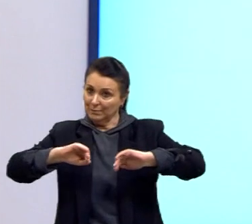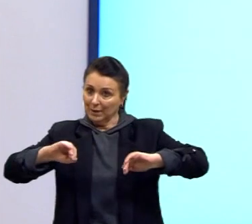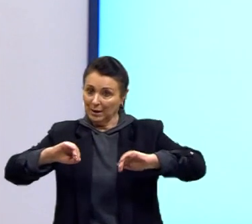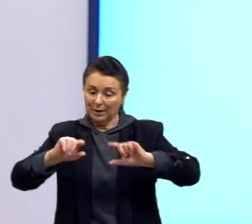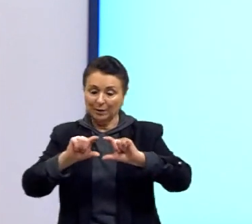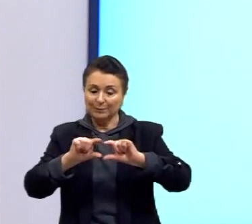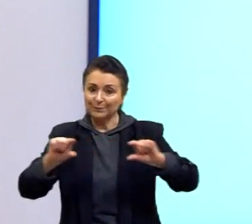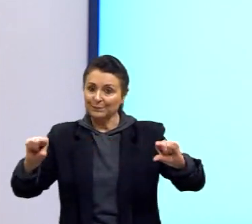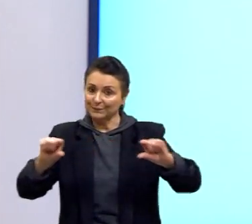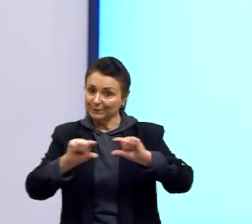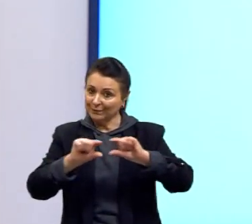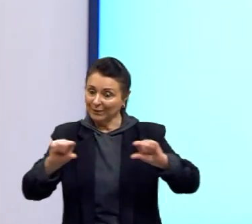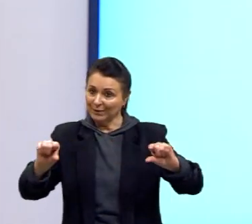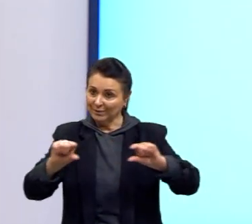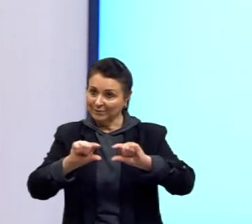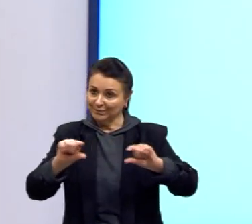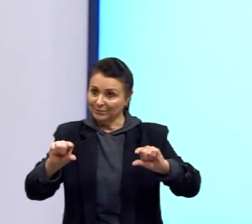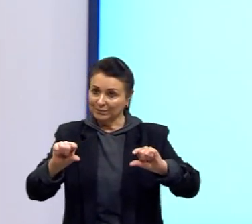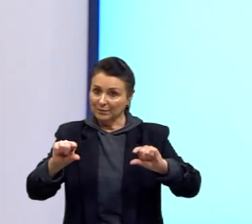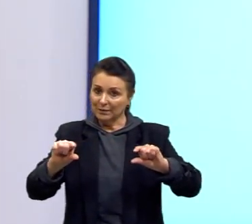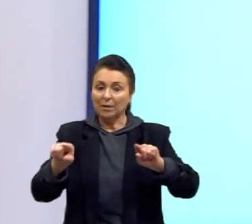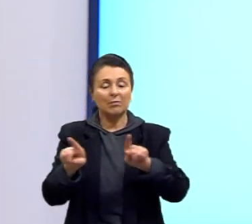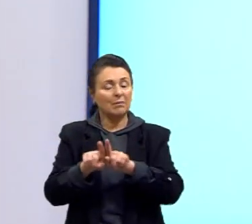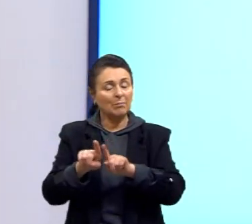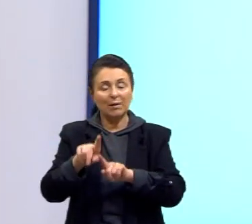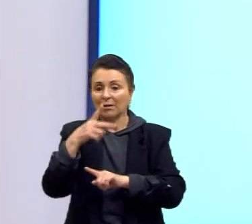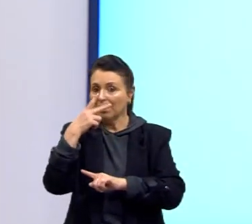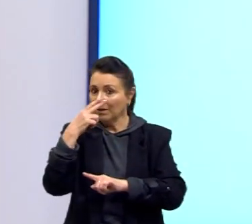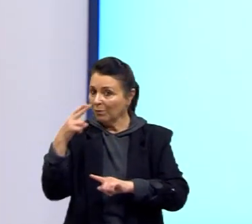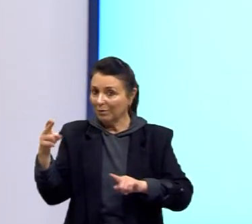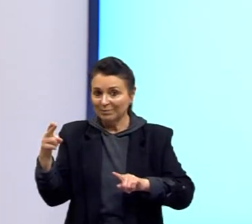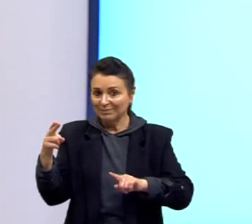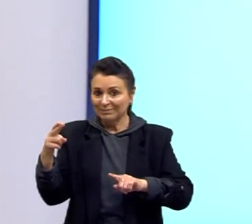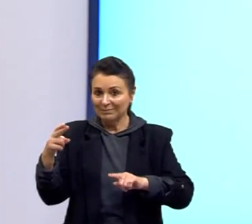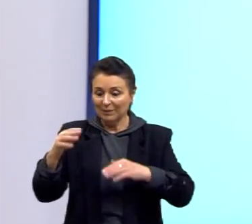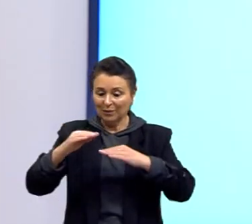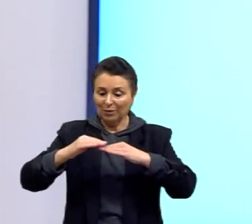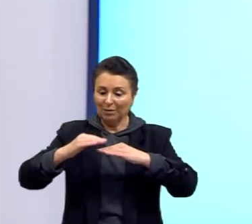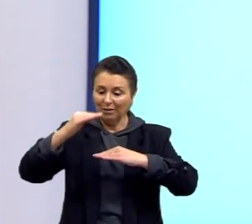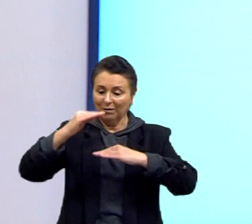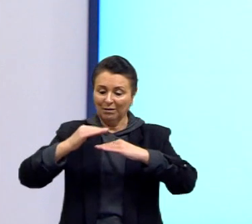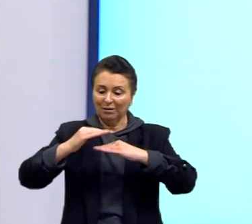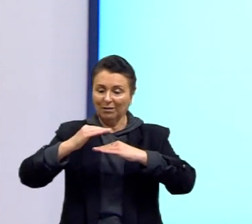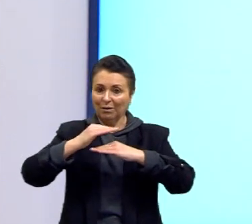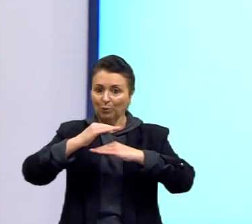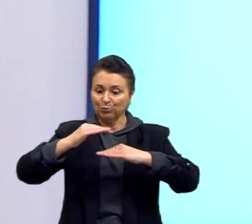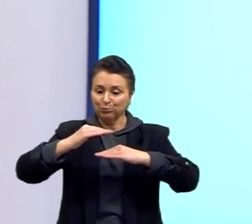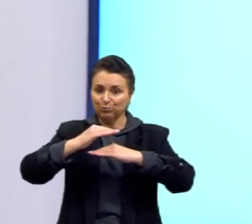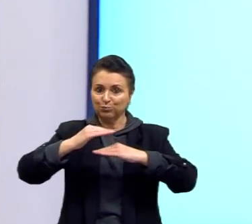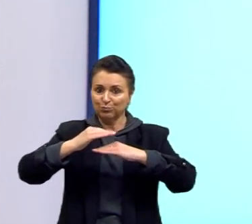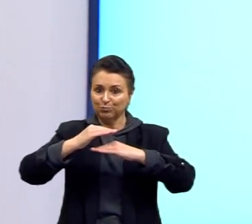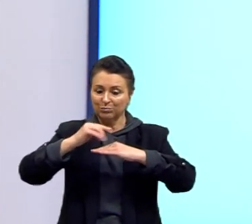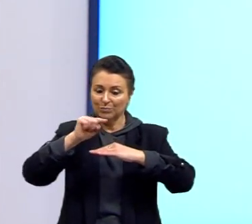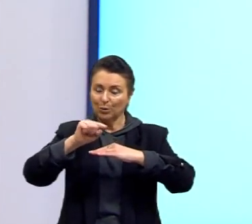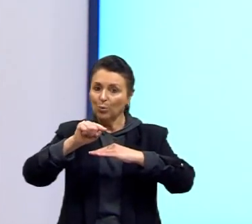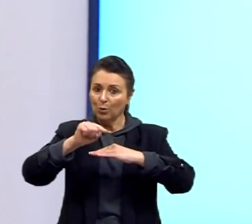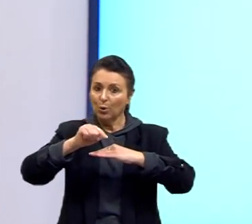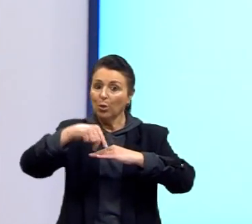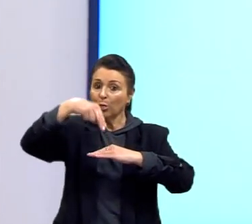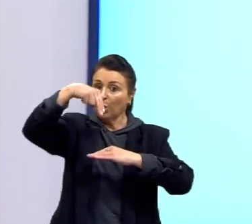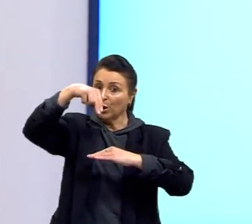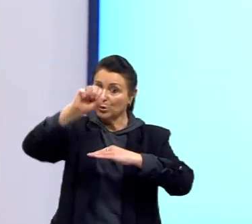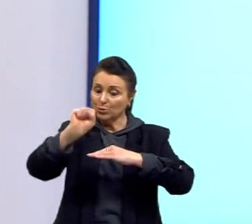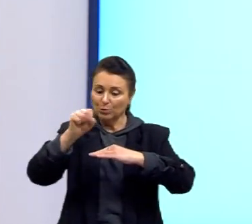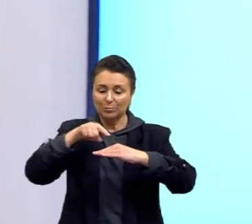horizontalmente né vai acontecer a mesma coisa não importa como a gente vai separar a continuar existindo então